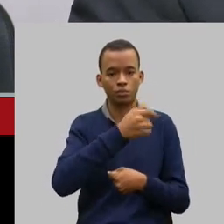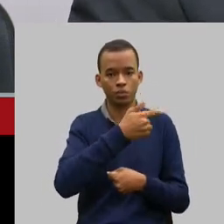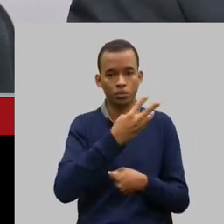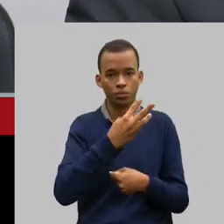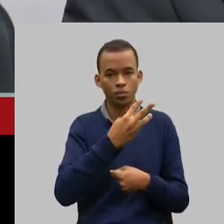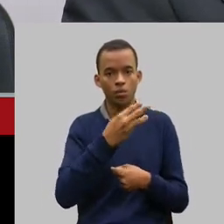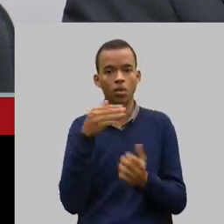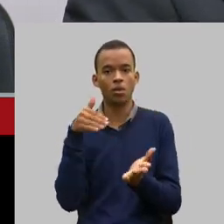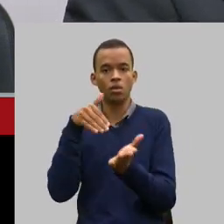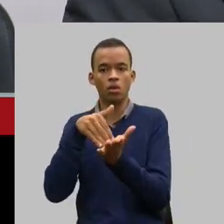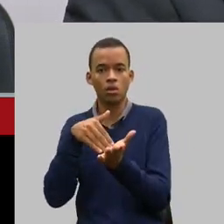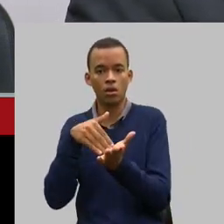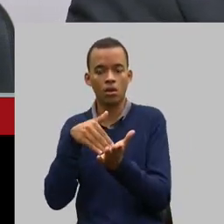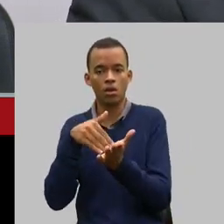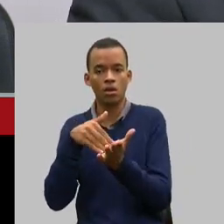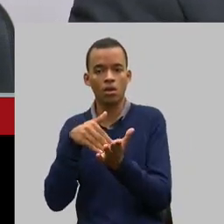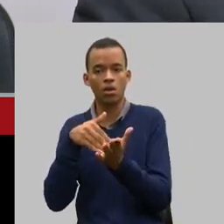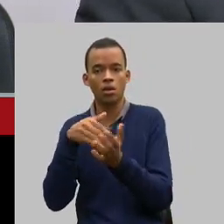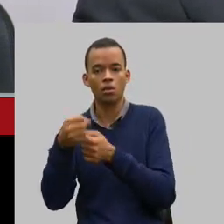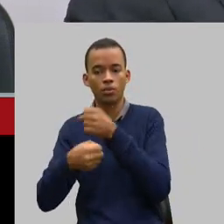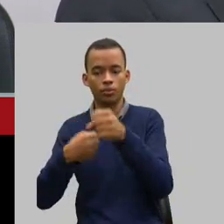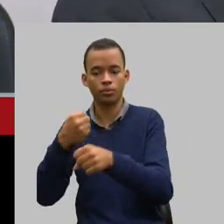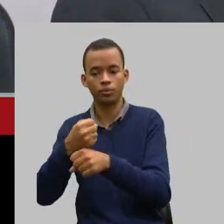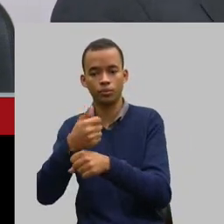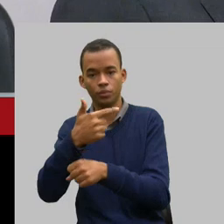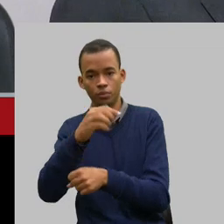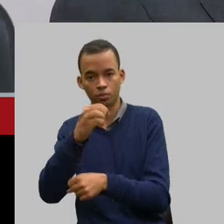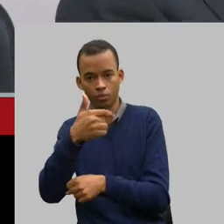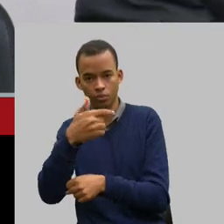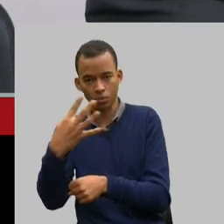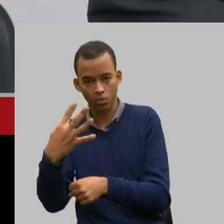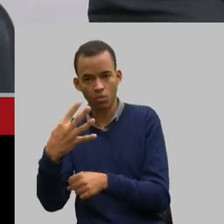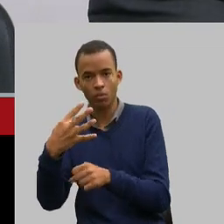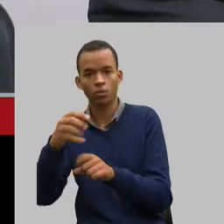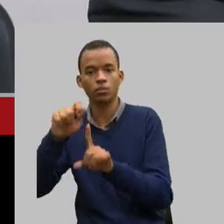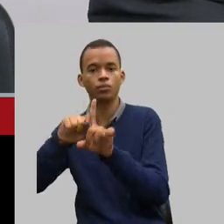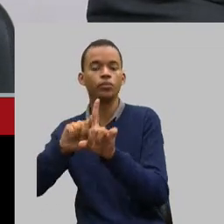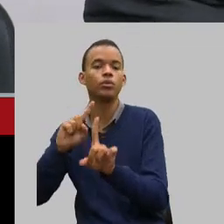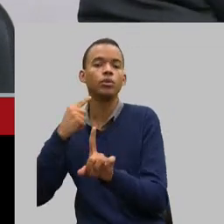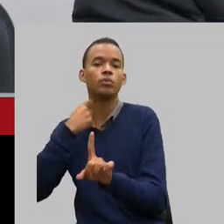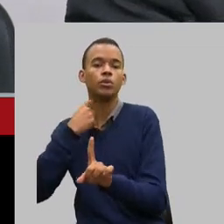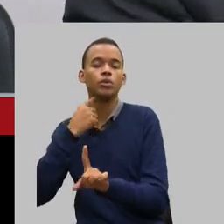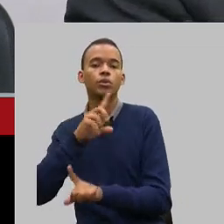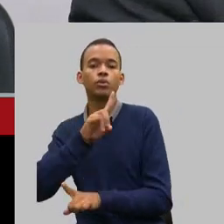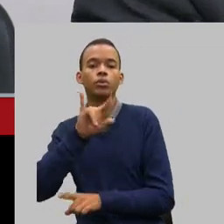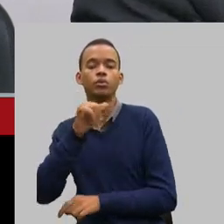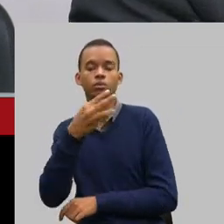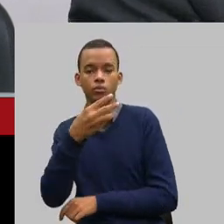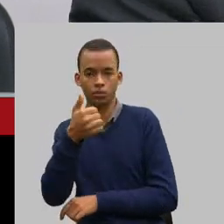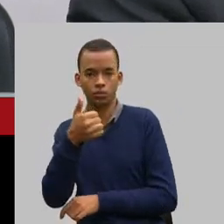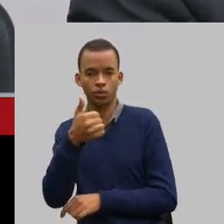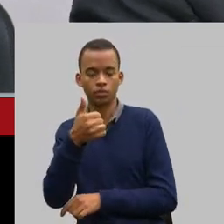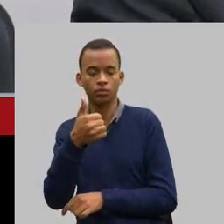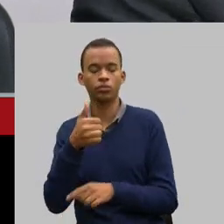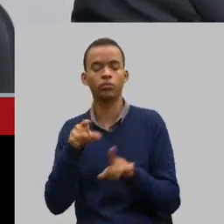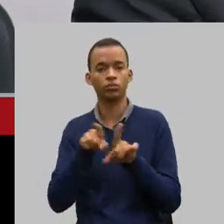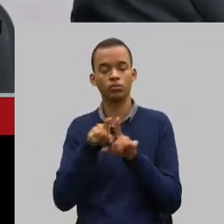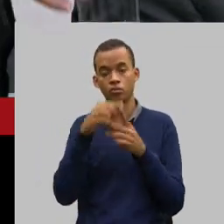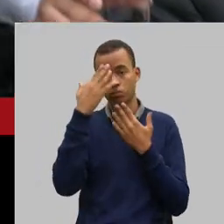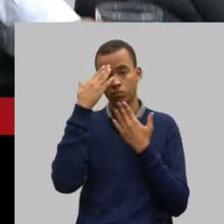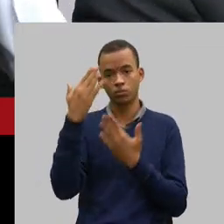a presidência registra e agradece a presença do centí Senhor drout Professor